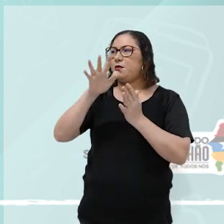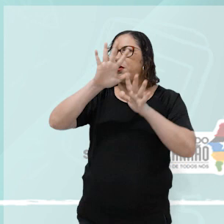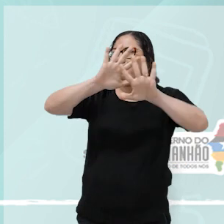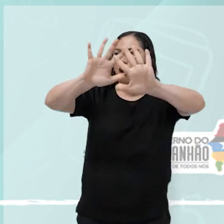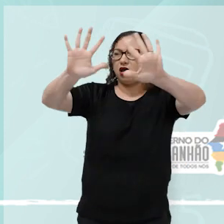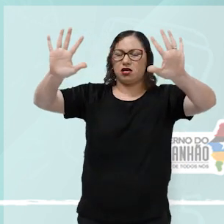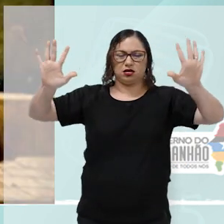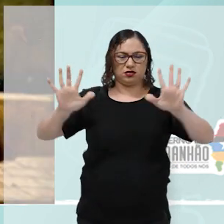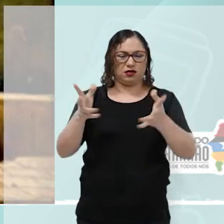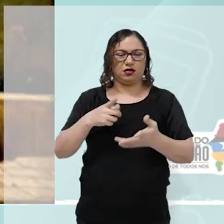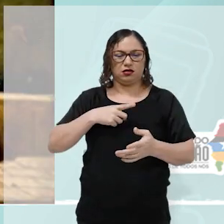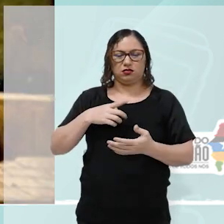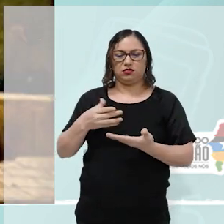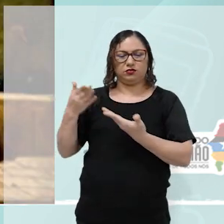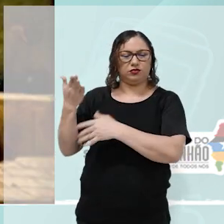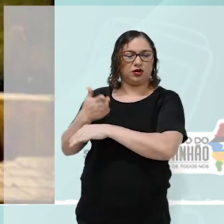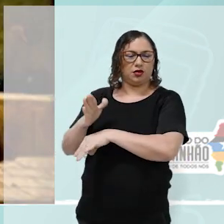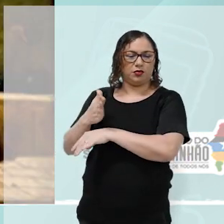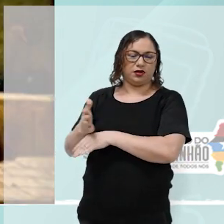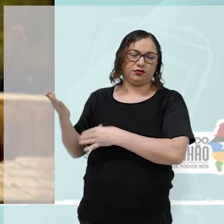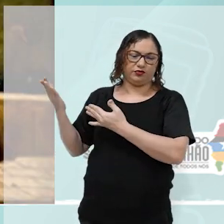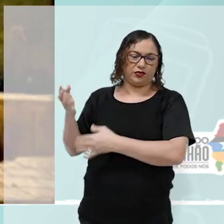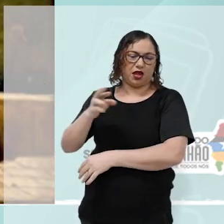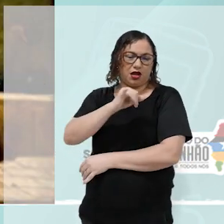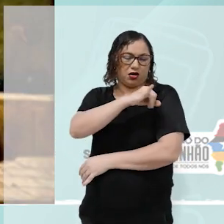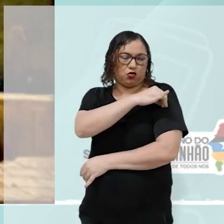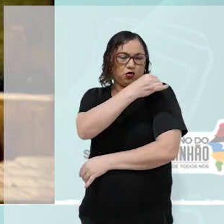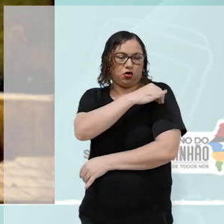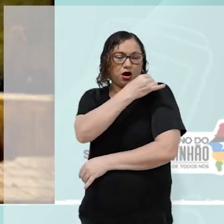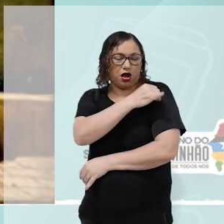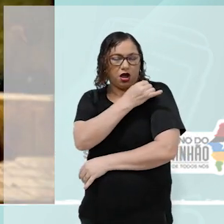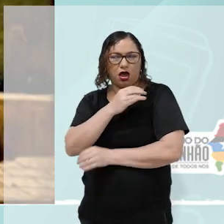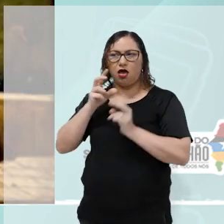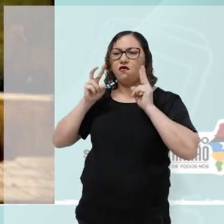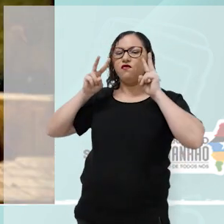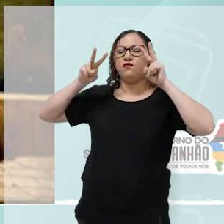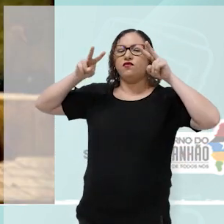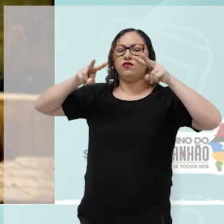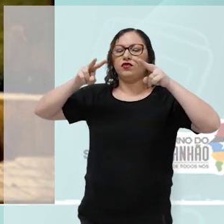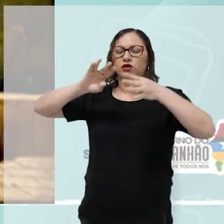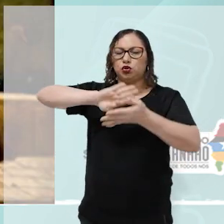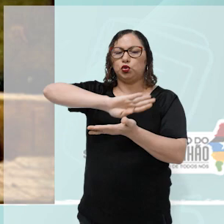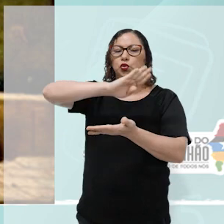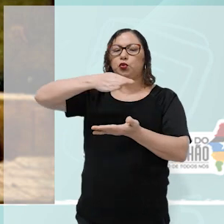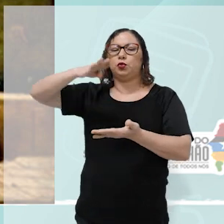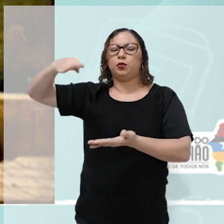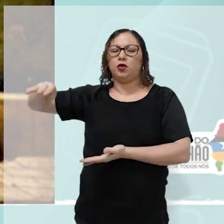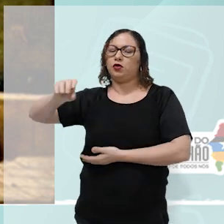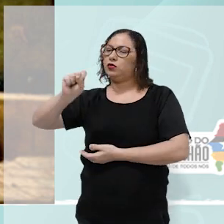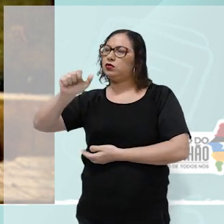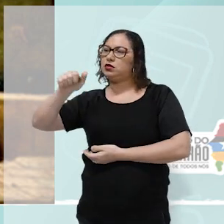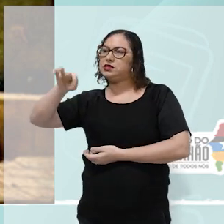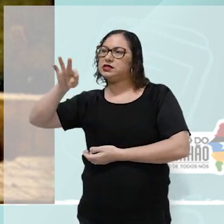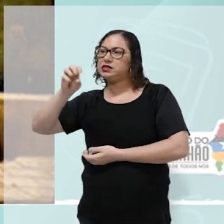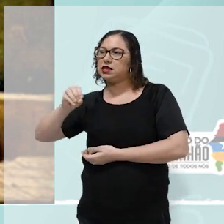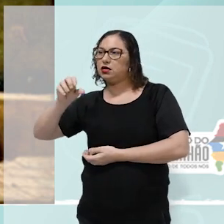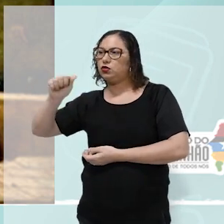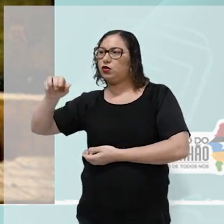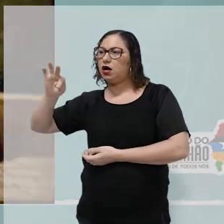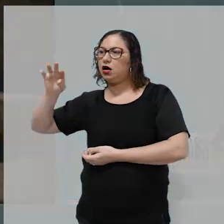Na prática, o Rio de Janeiro visto do Morro de Santo Antônio. Então, ele